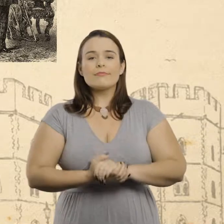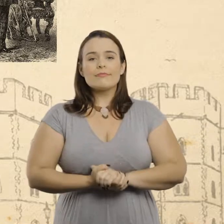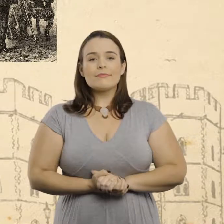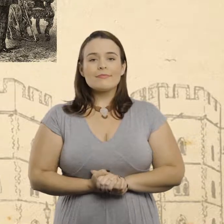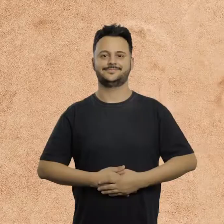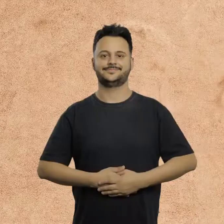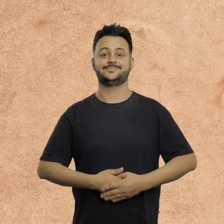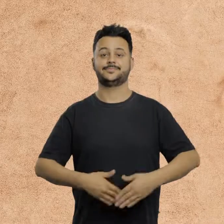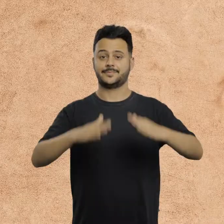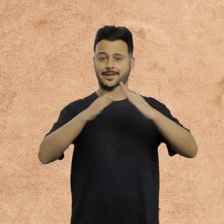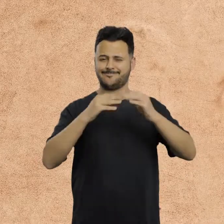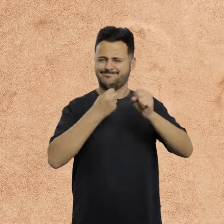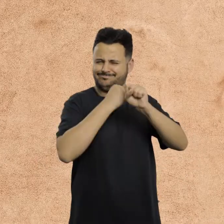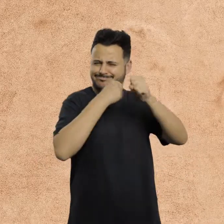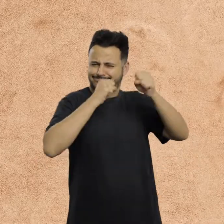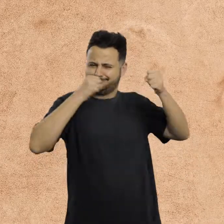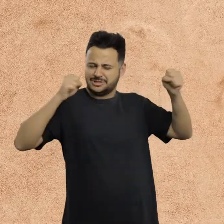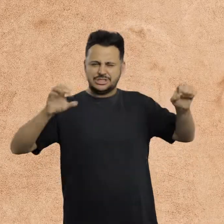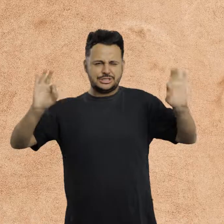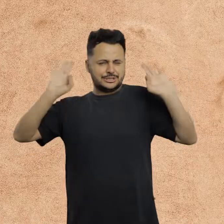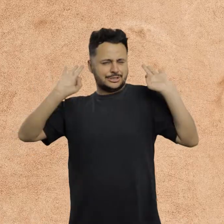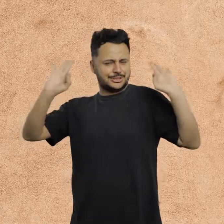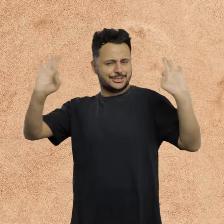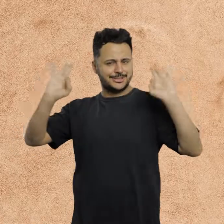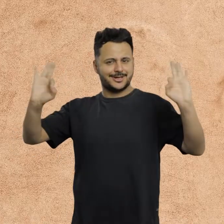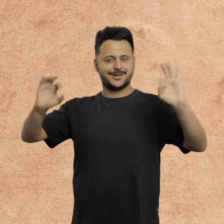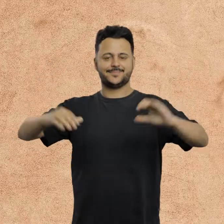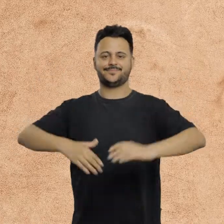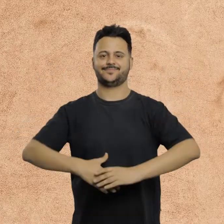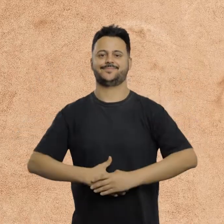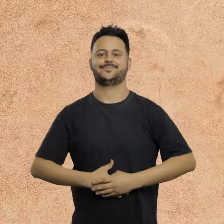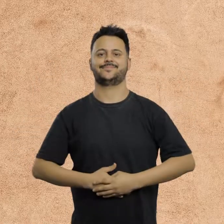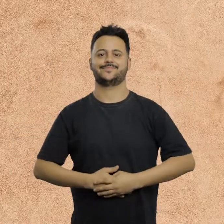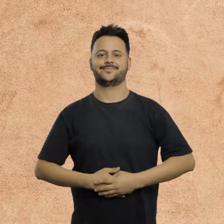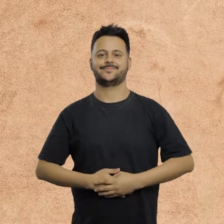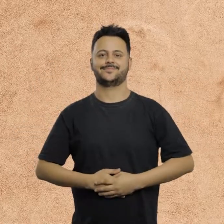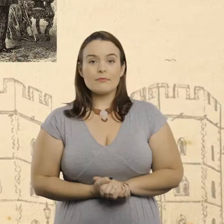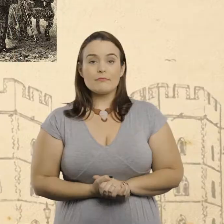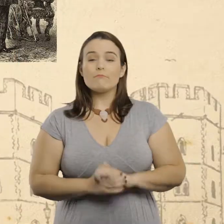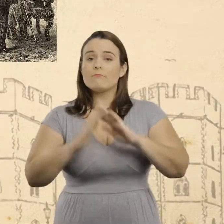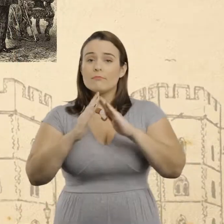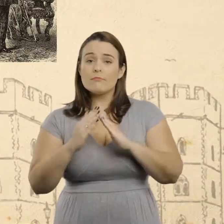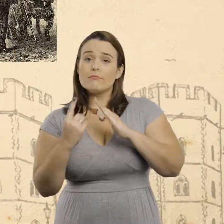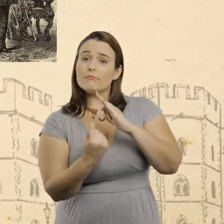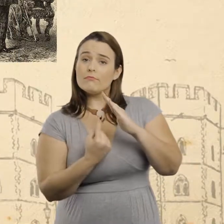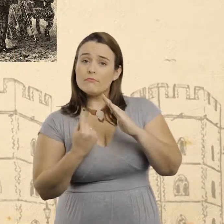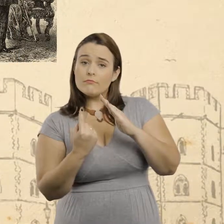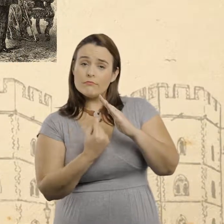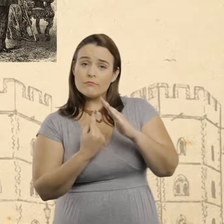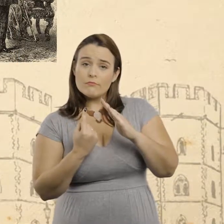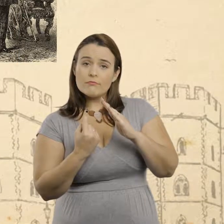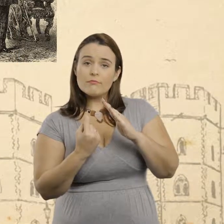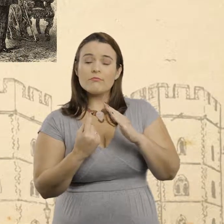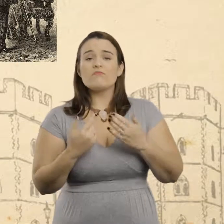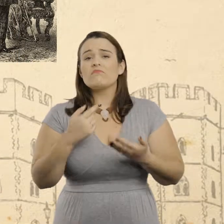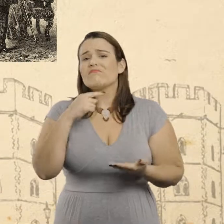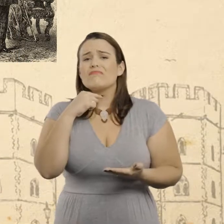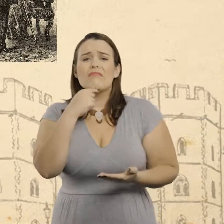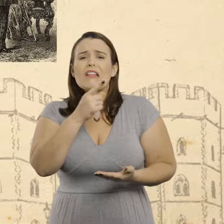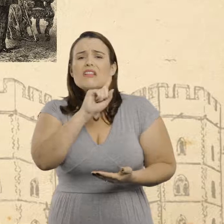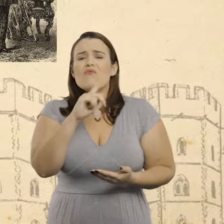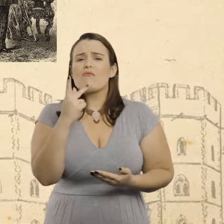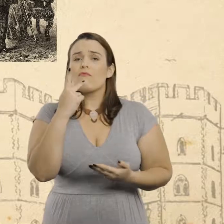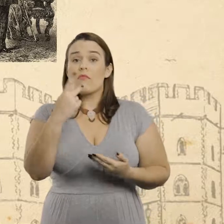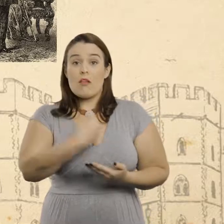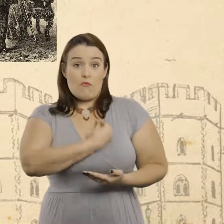mansão. Mansão. Casa muito grande e luxuosa. Vivia sozinho em uma mansão.